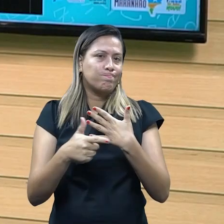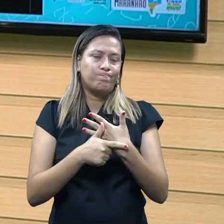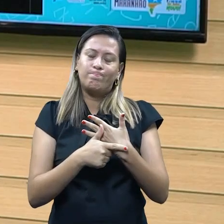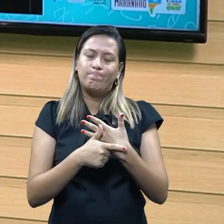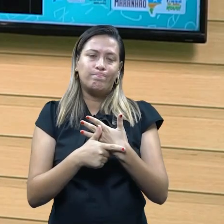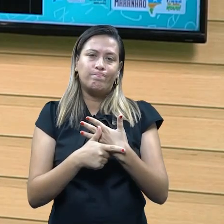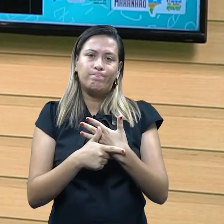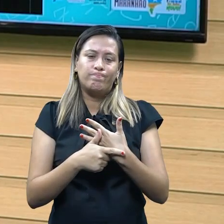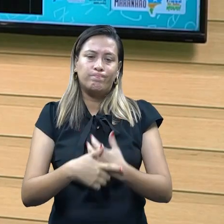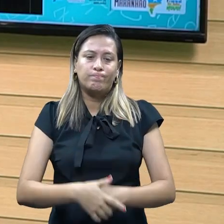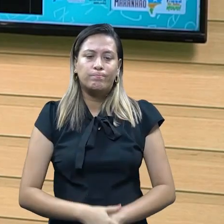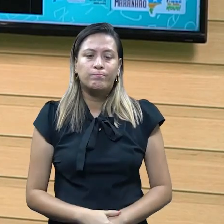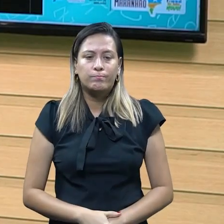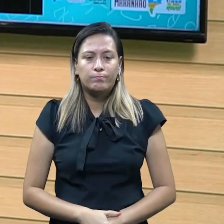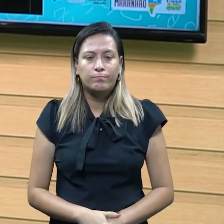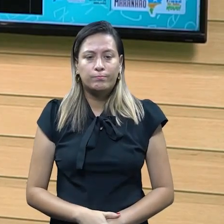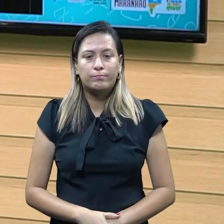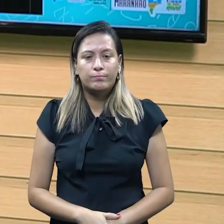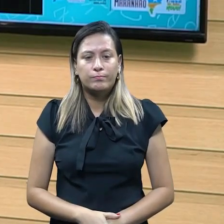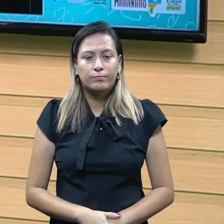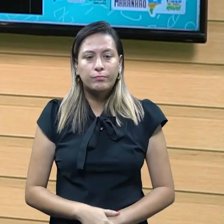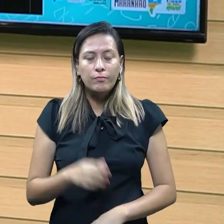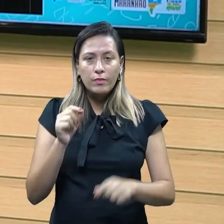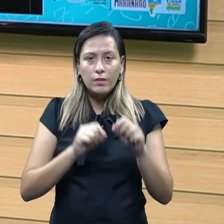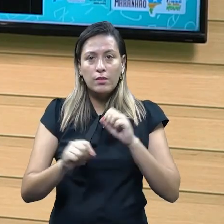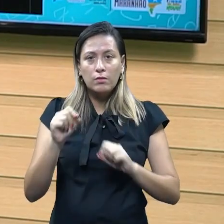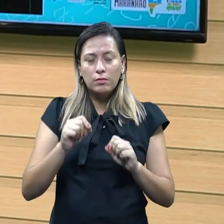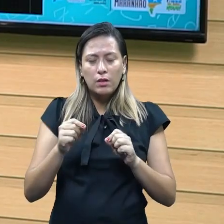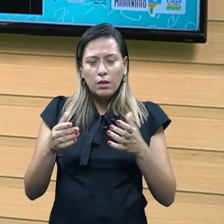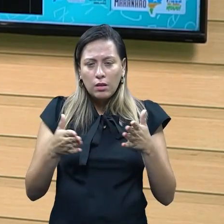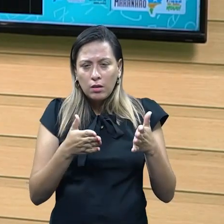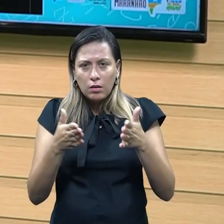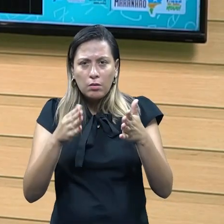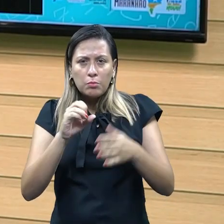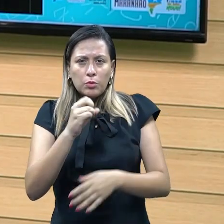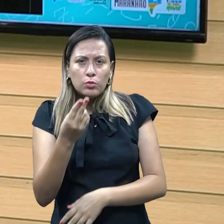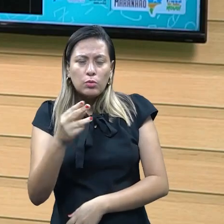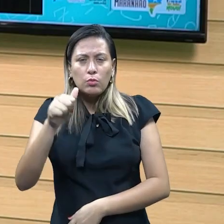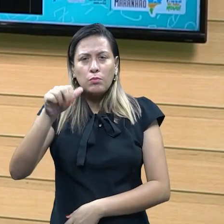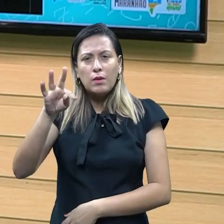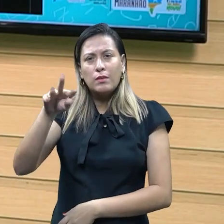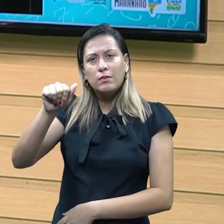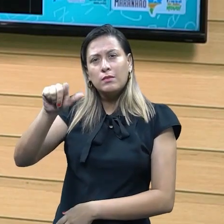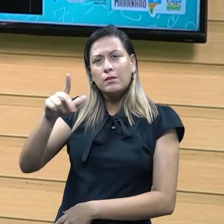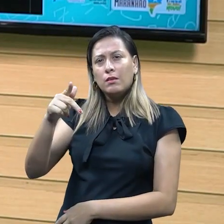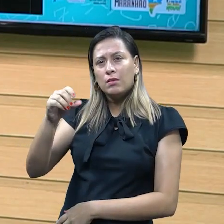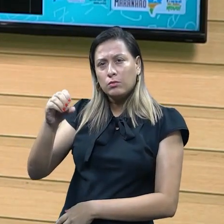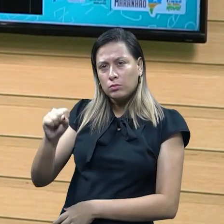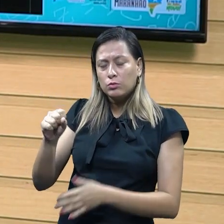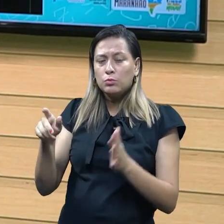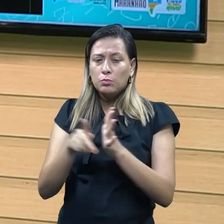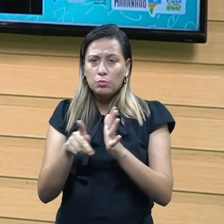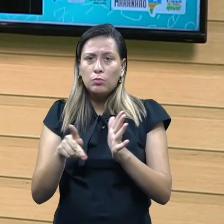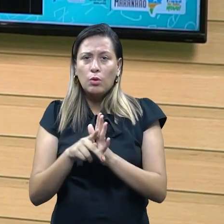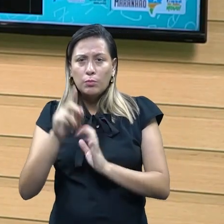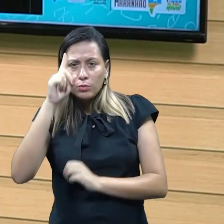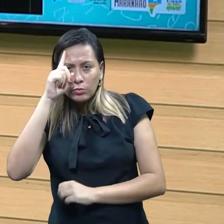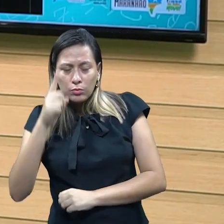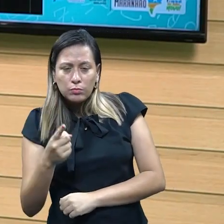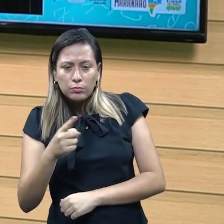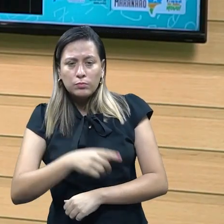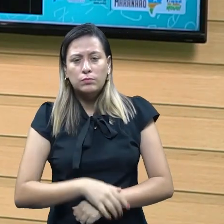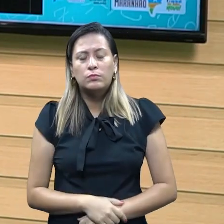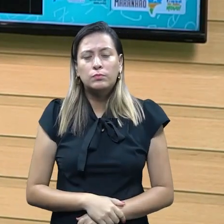função. Tá? São apenas caminhos ou atalhos que a gente pode chegar nesse comando